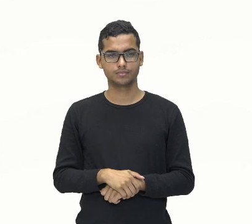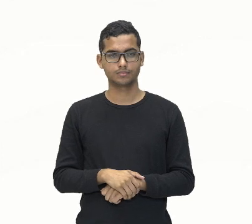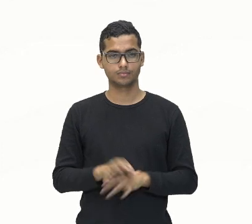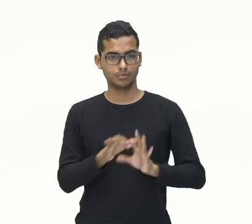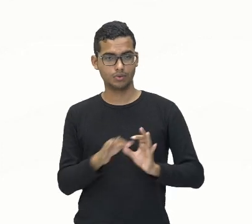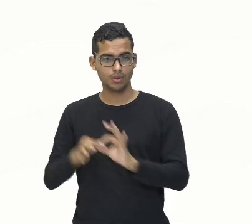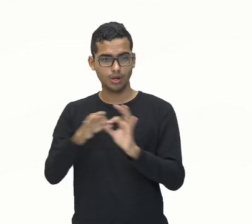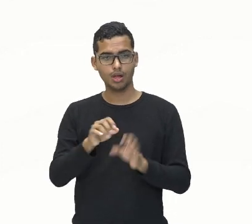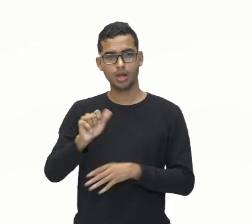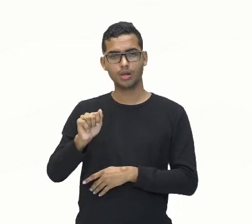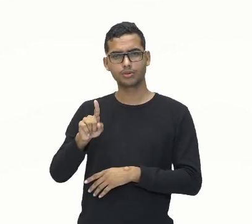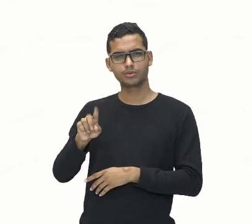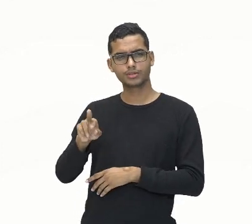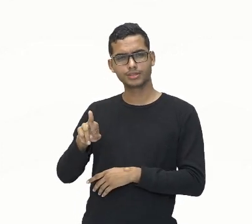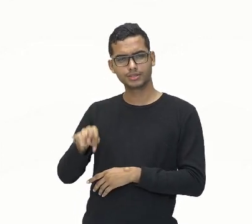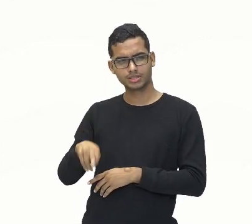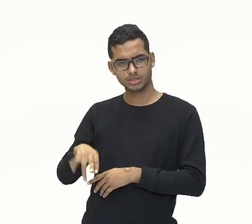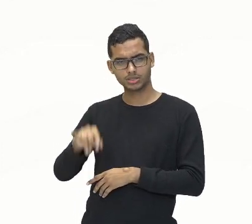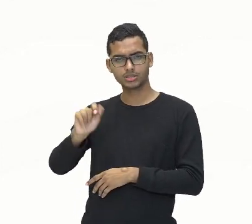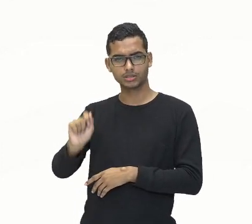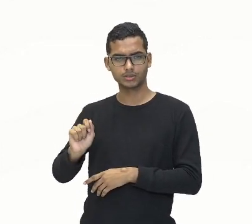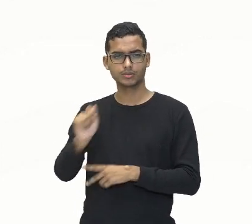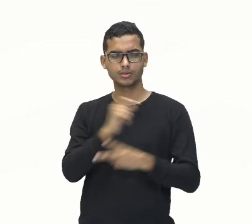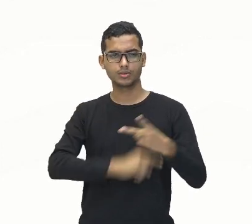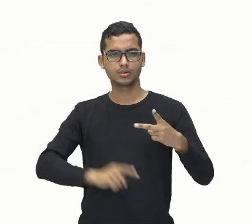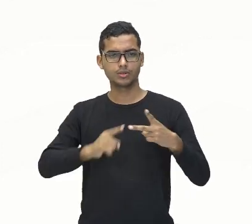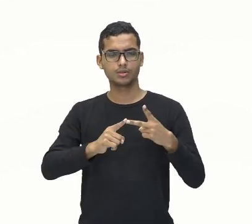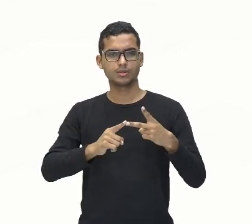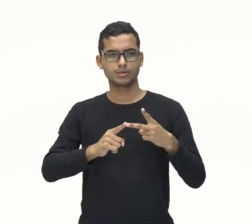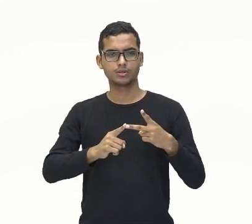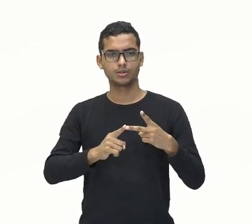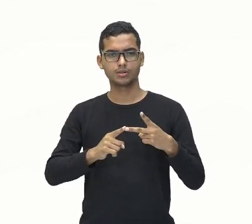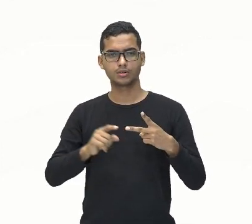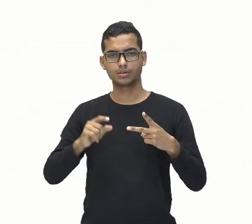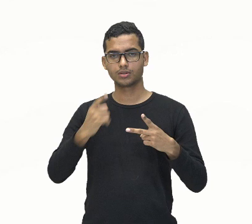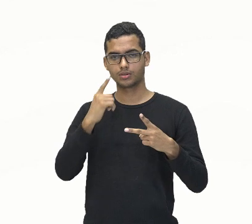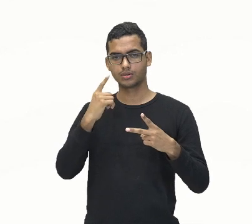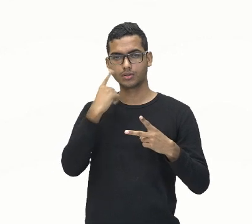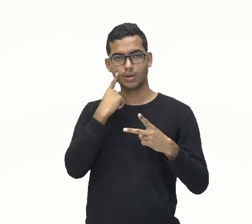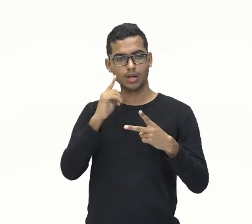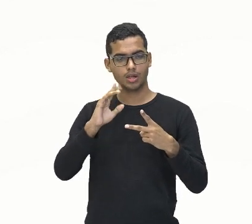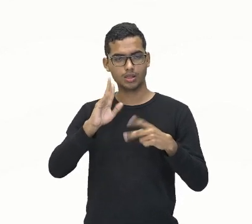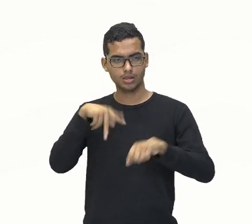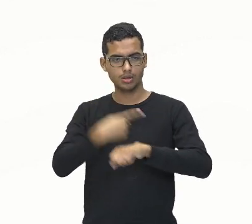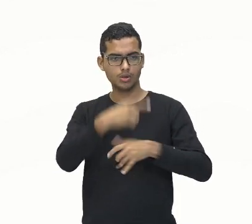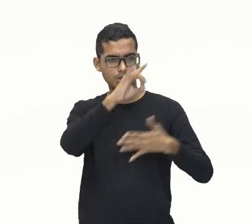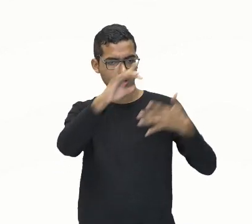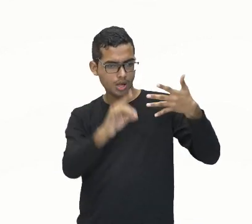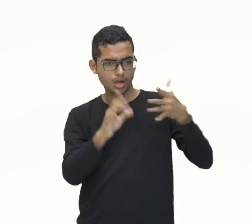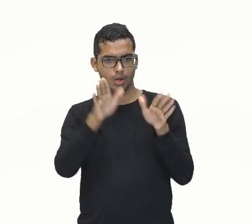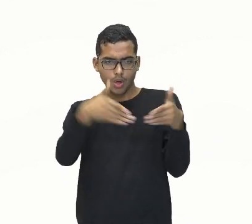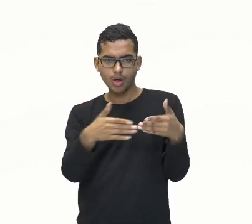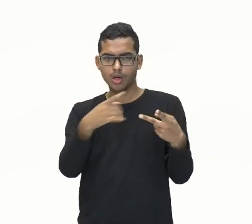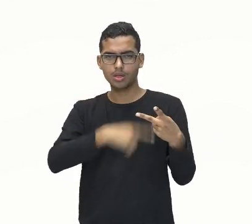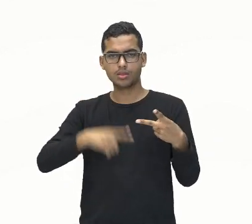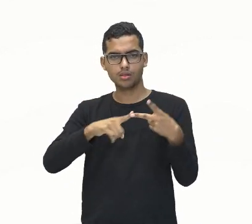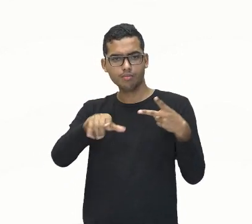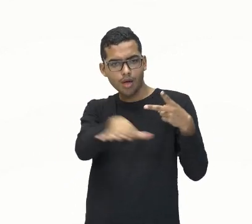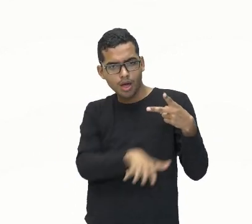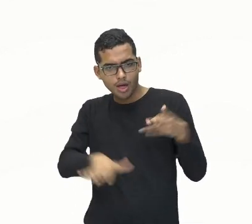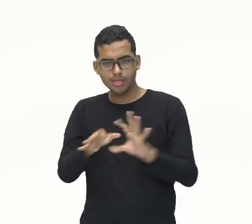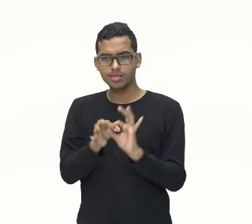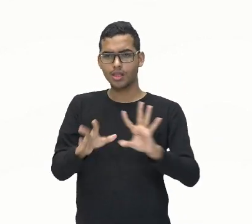União Aduaneira, nós vamos falar daqui a pouco especificamente de cada um deles, a Zona de